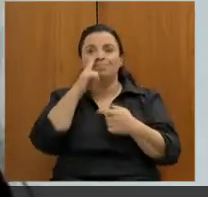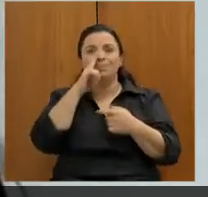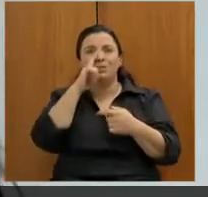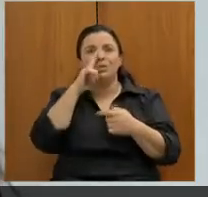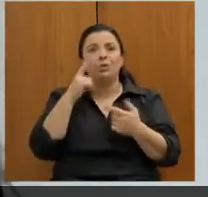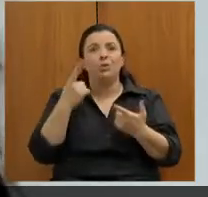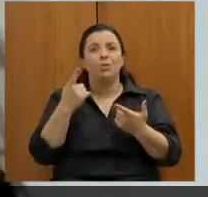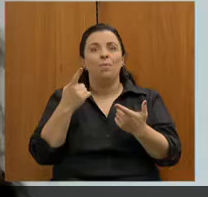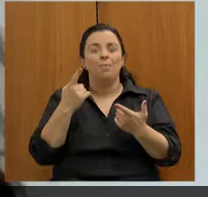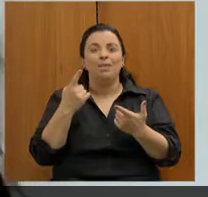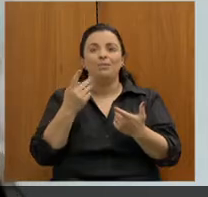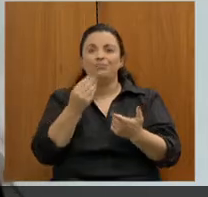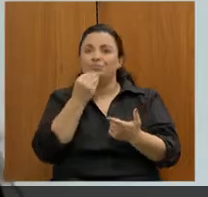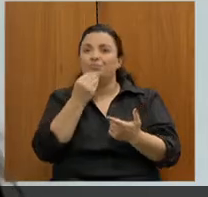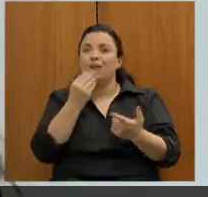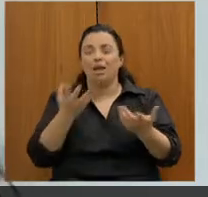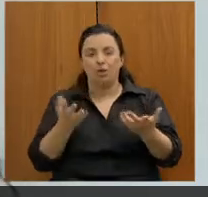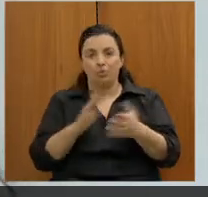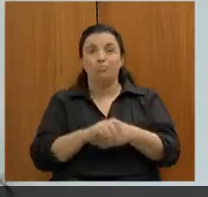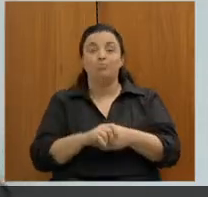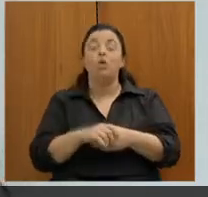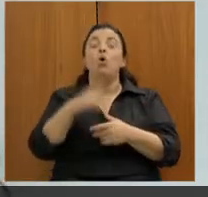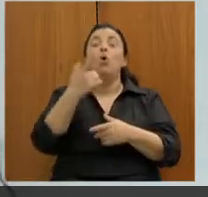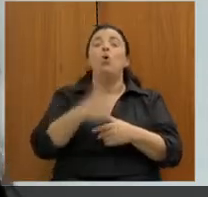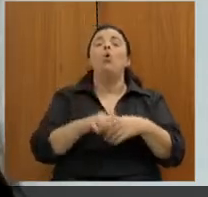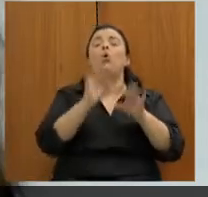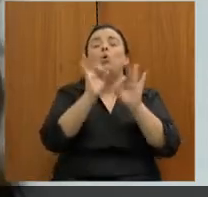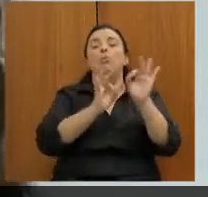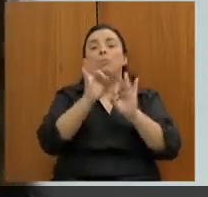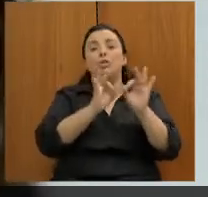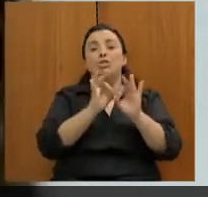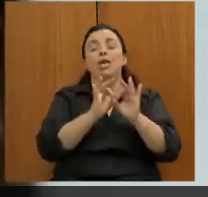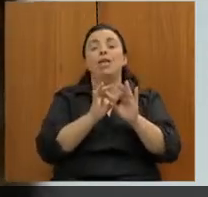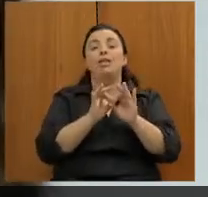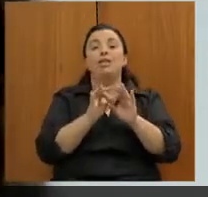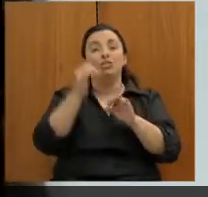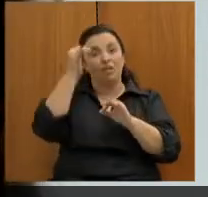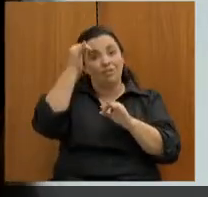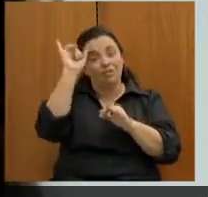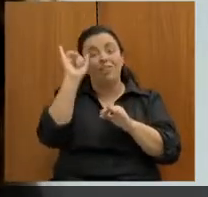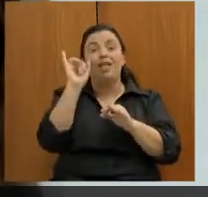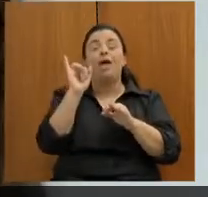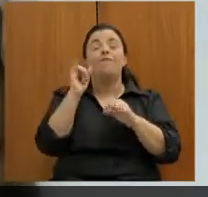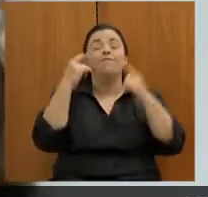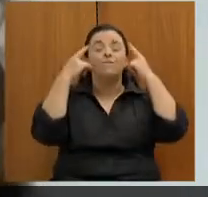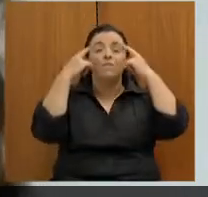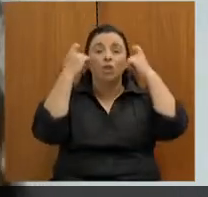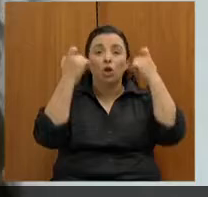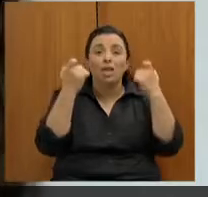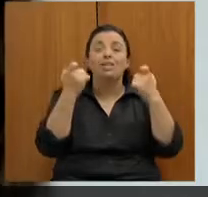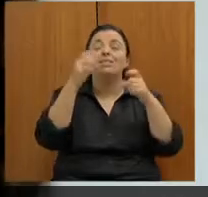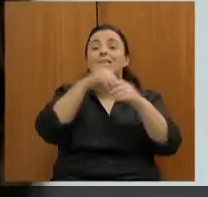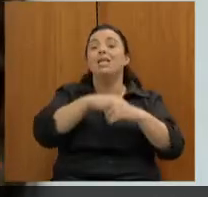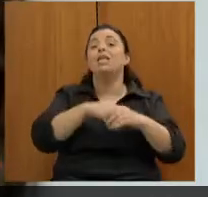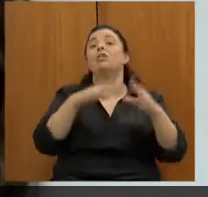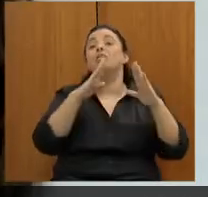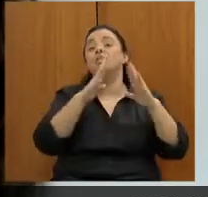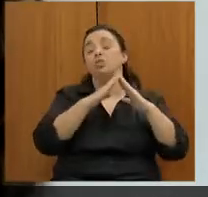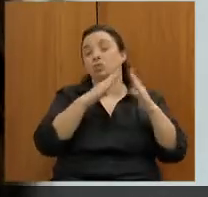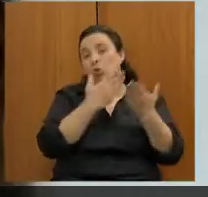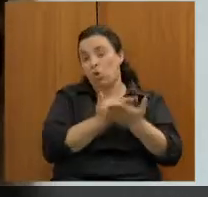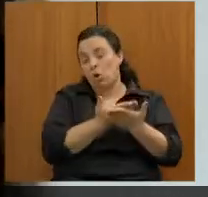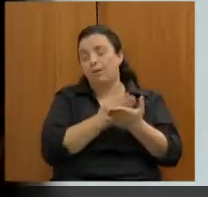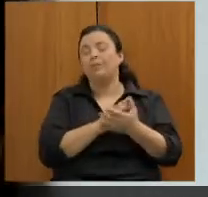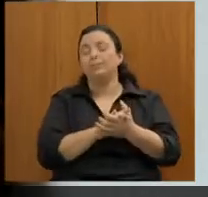base né que é o projeto de prevenção e enfrentamento das violências sociais nas escolas eu fiz durante o